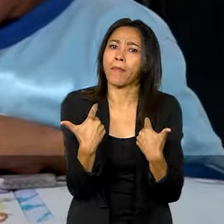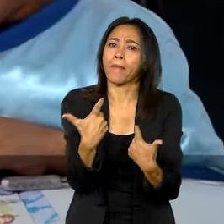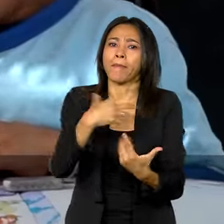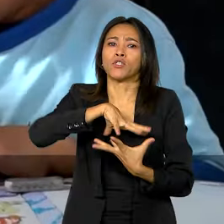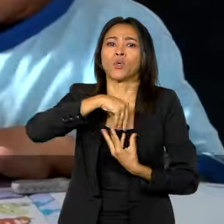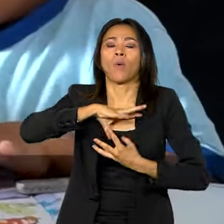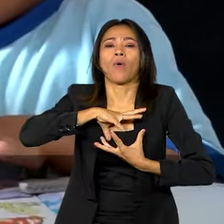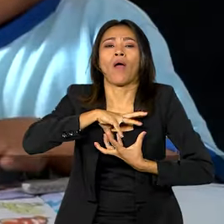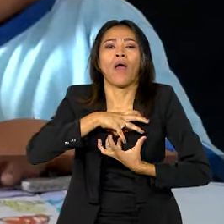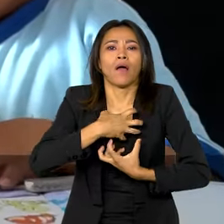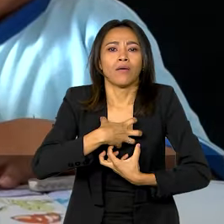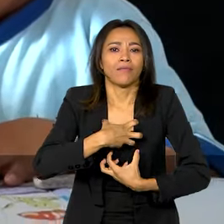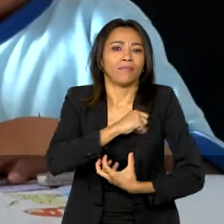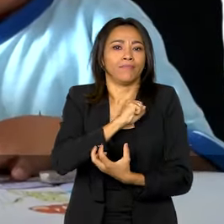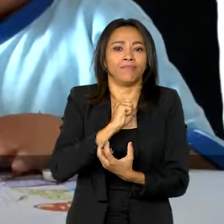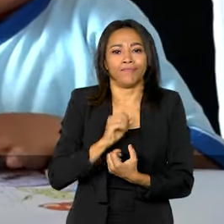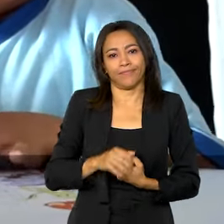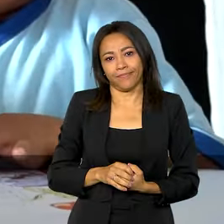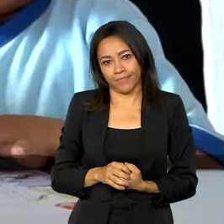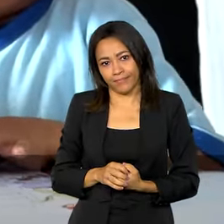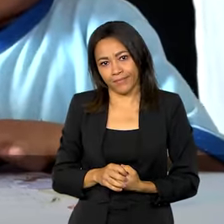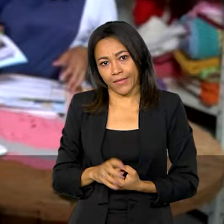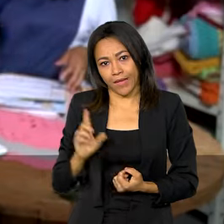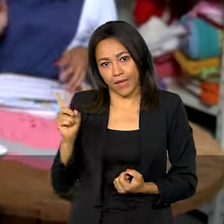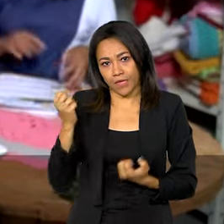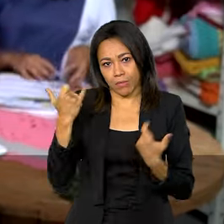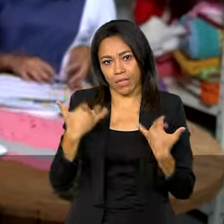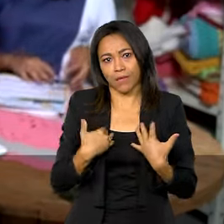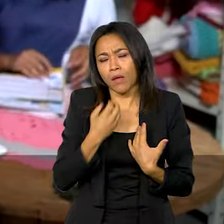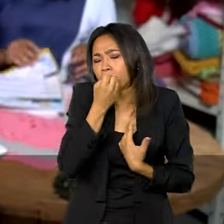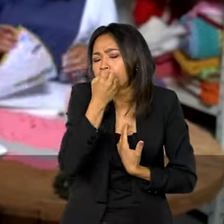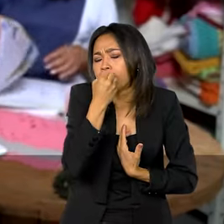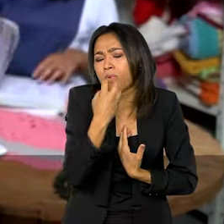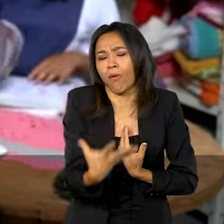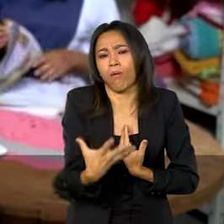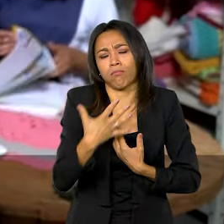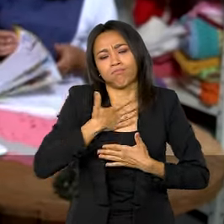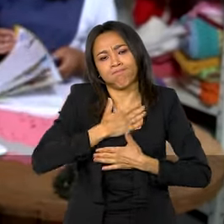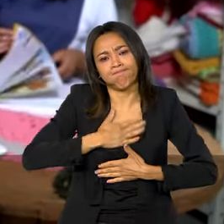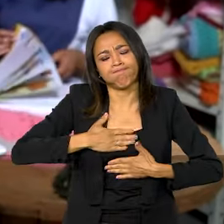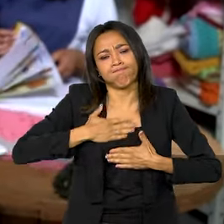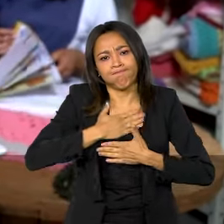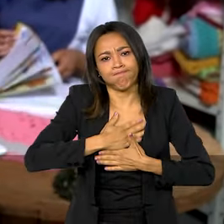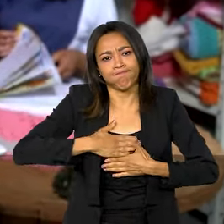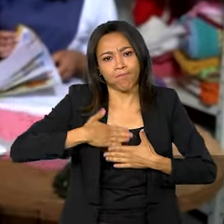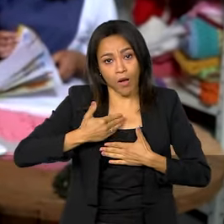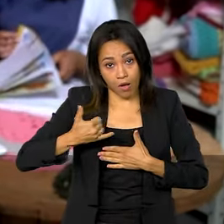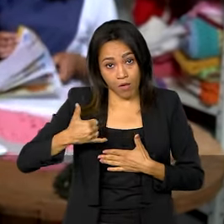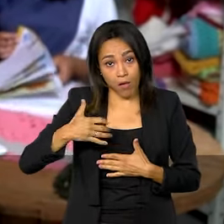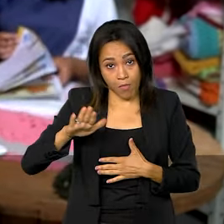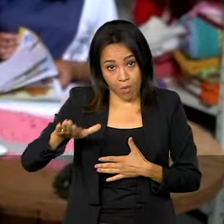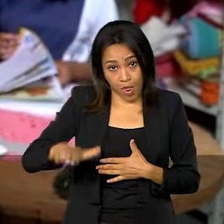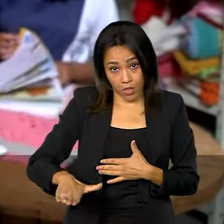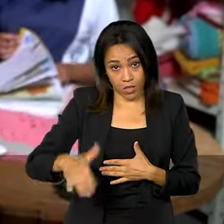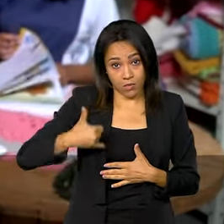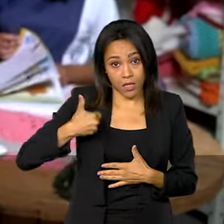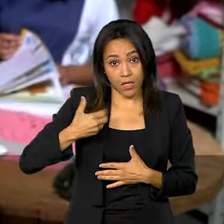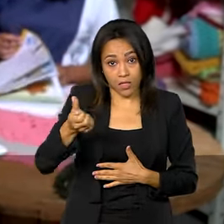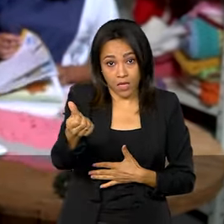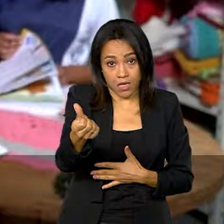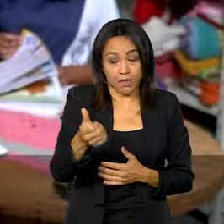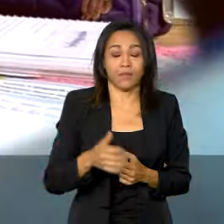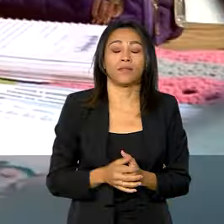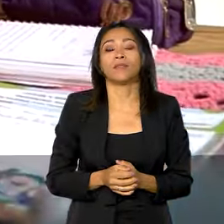é com é é muito bom é muito gratificante porque o meu menor já tem 6 anos